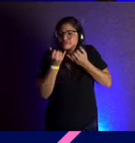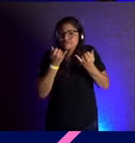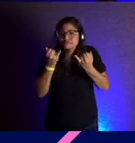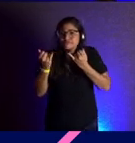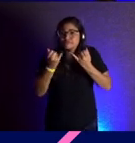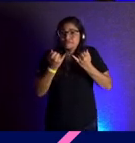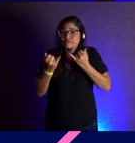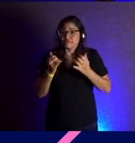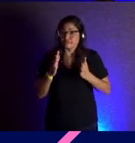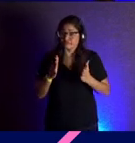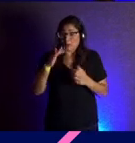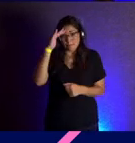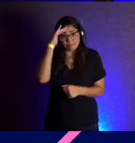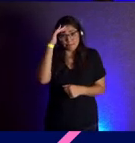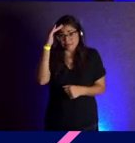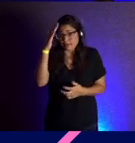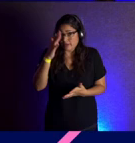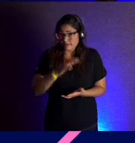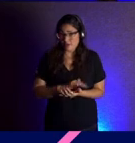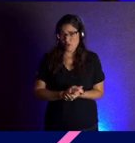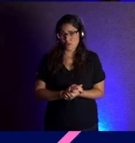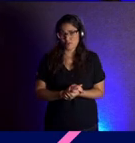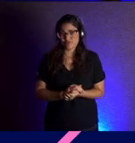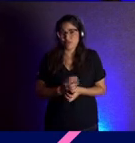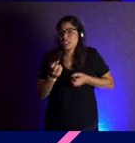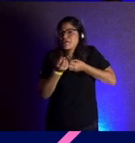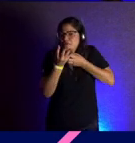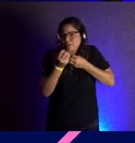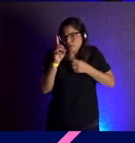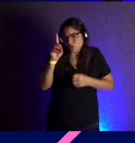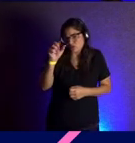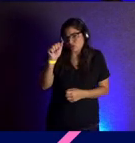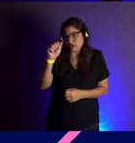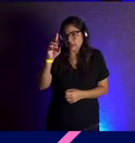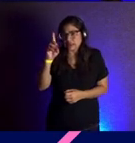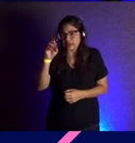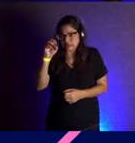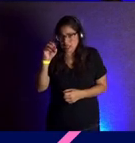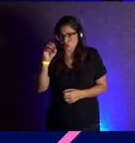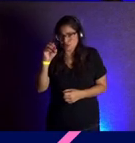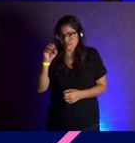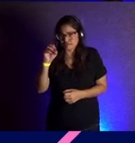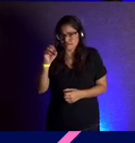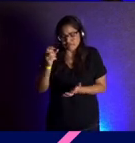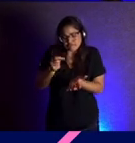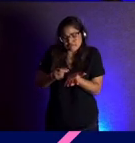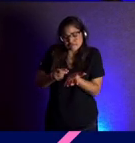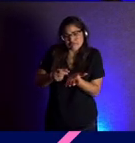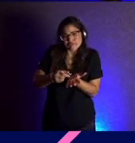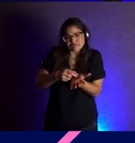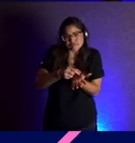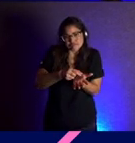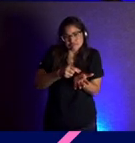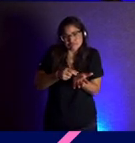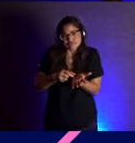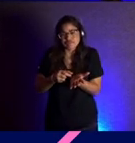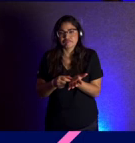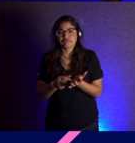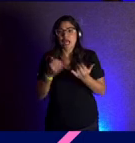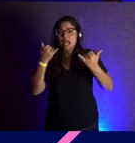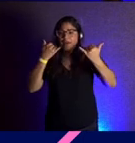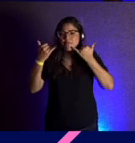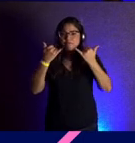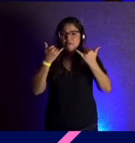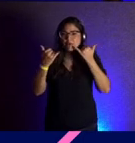né? O dado, ele por si só, ele não diz muita coisa. O que